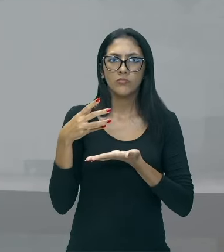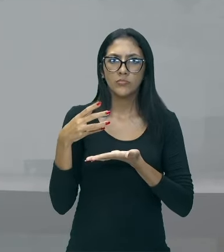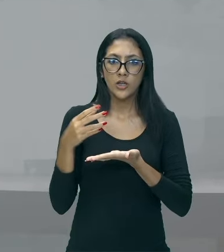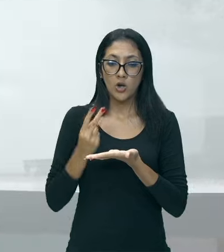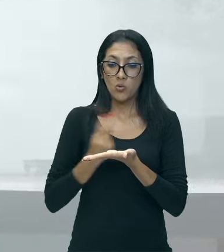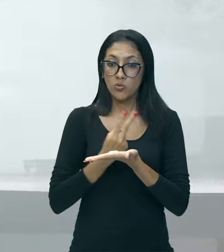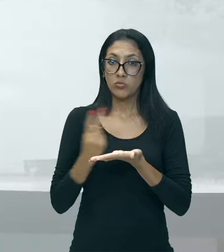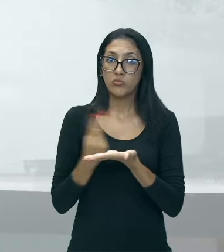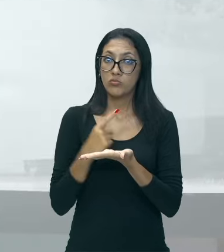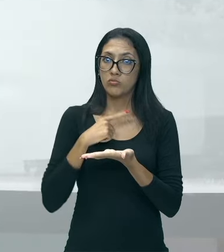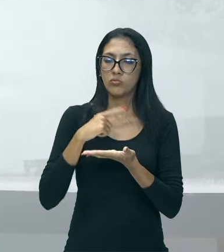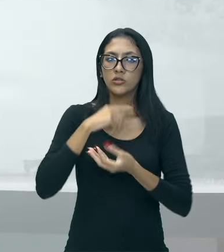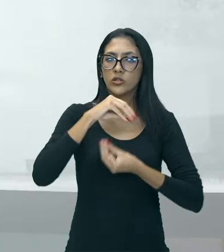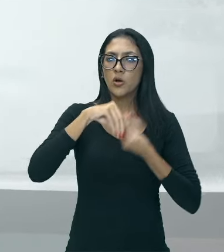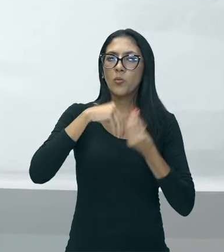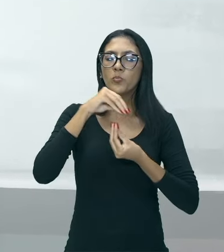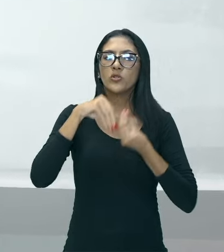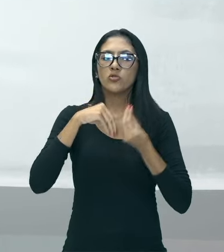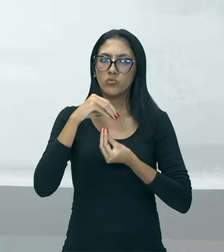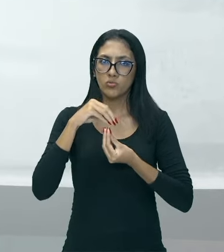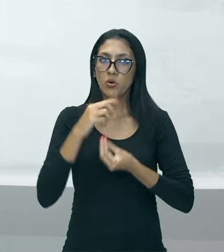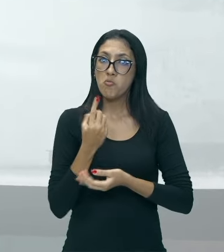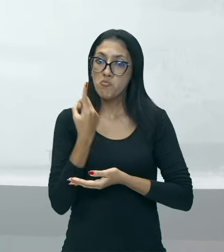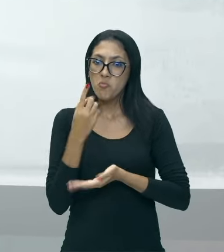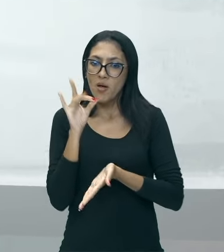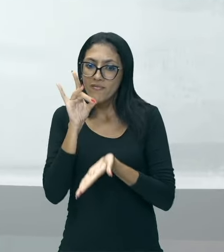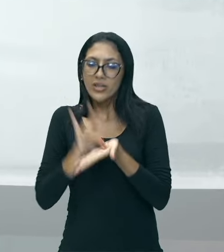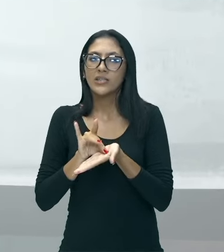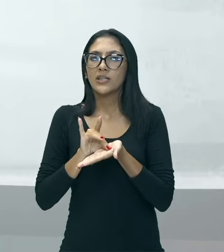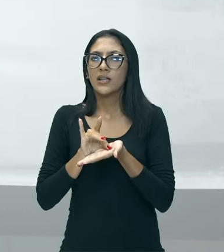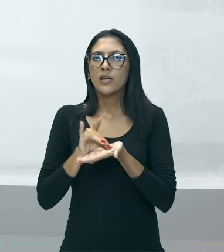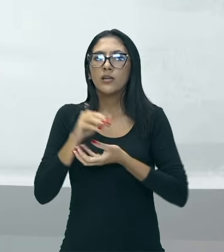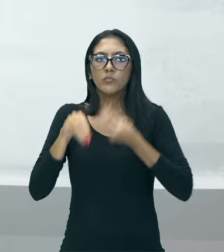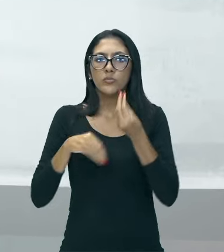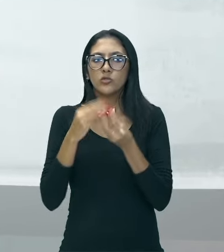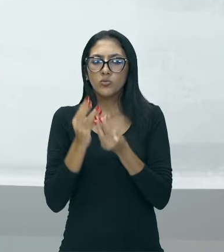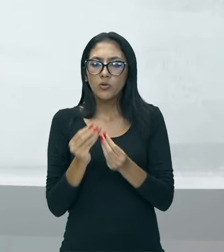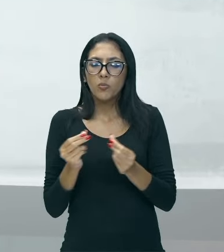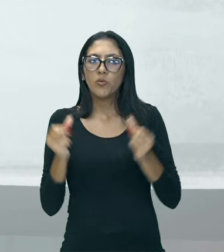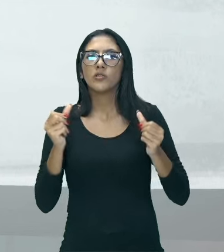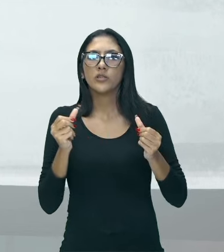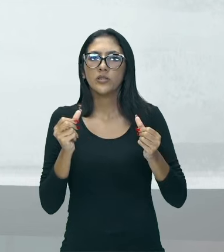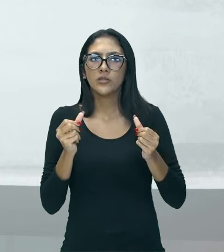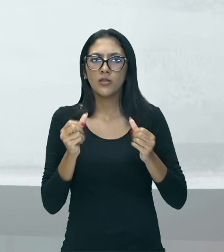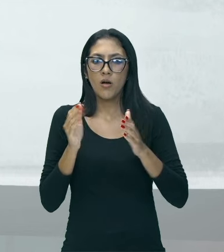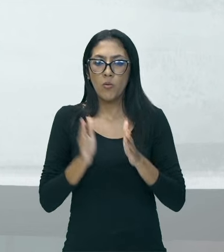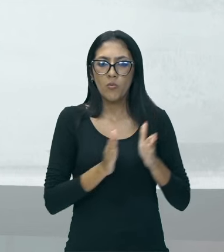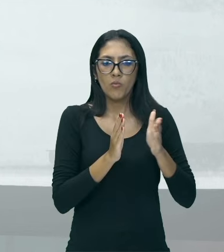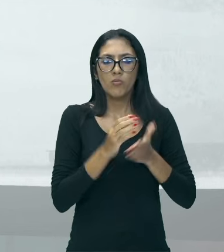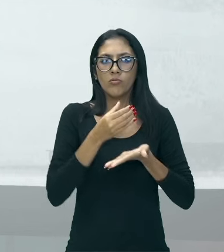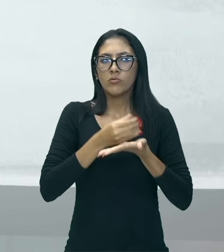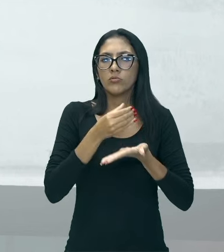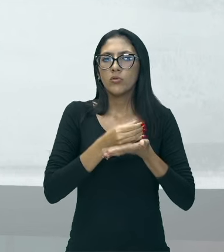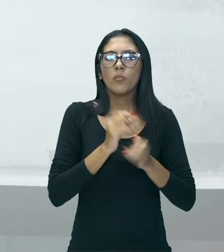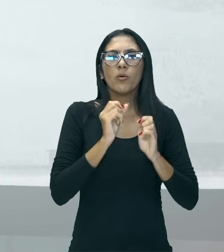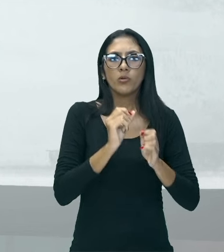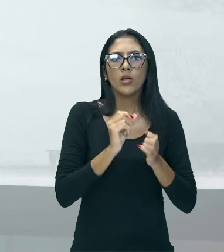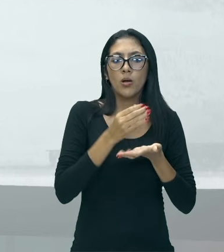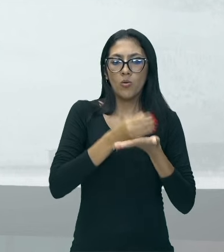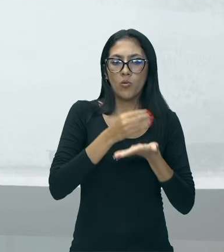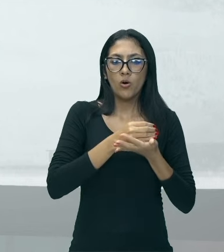solução coloidal, né? Olha aí. E por que que isso acontece?